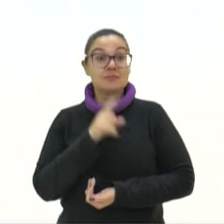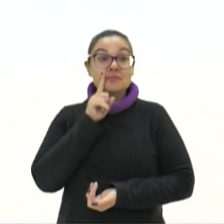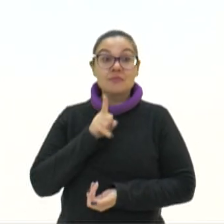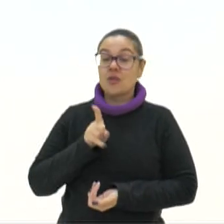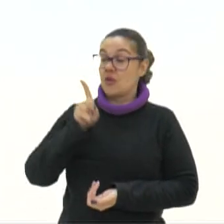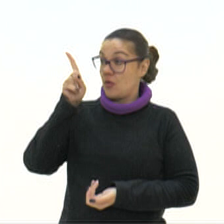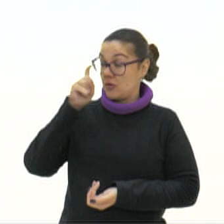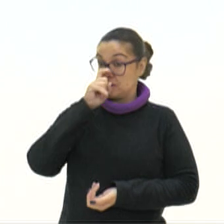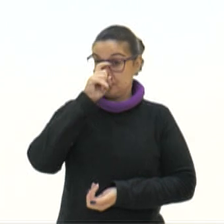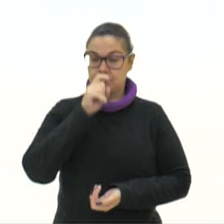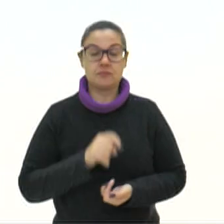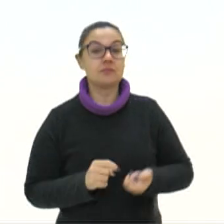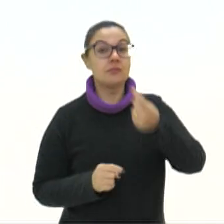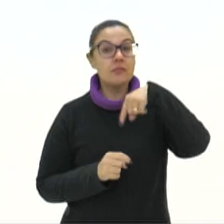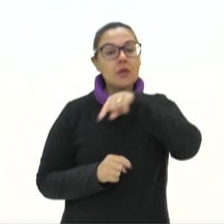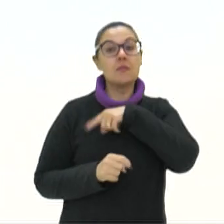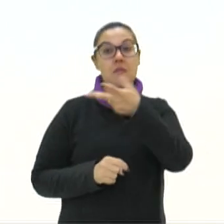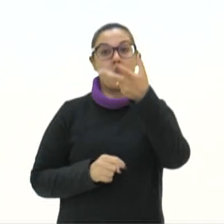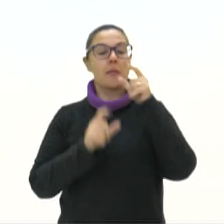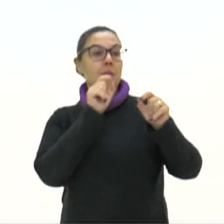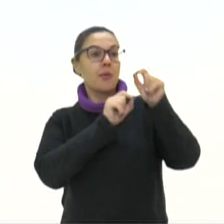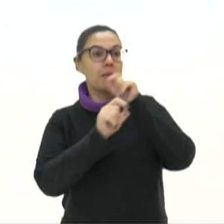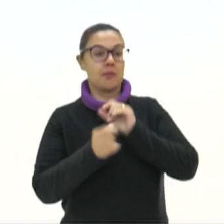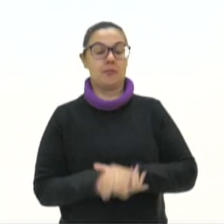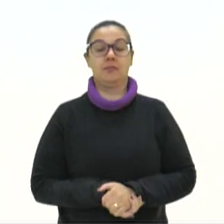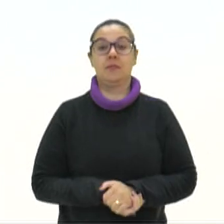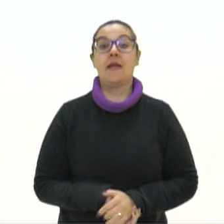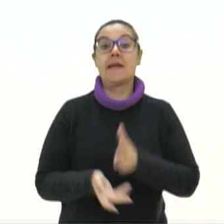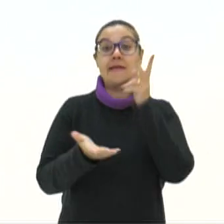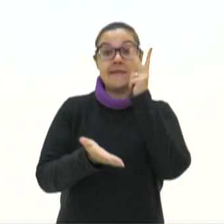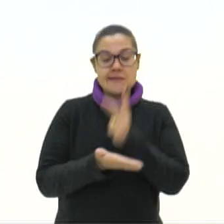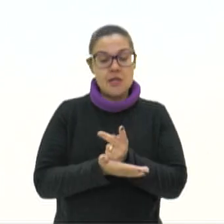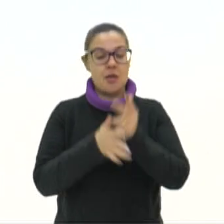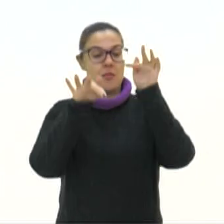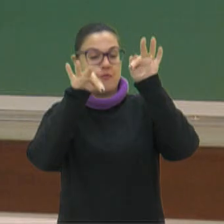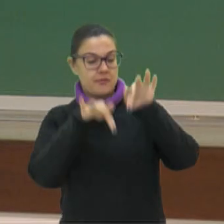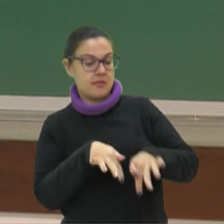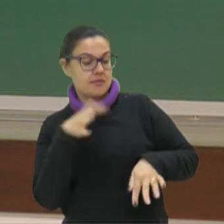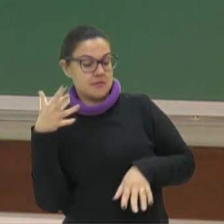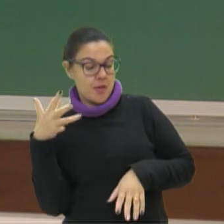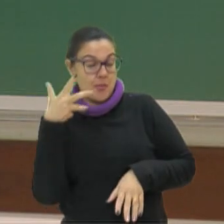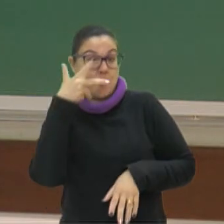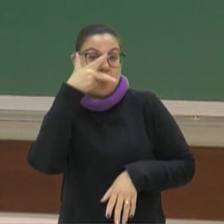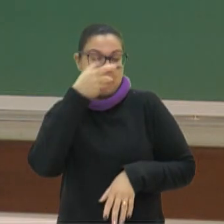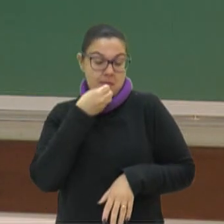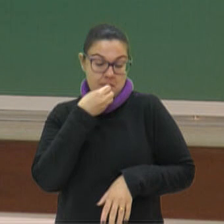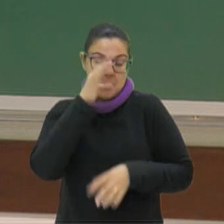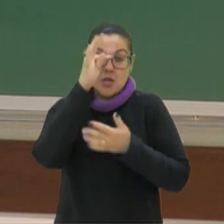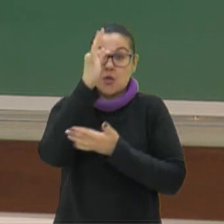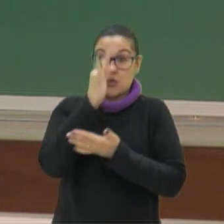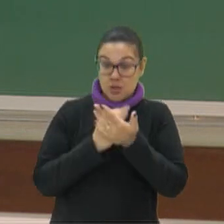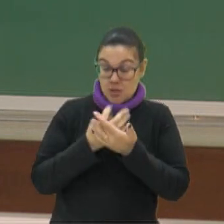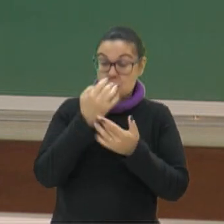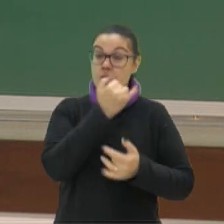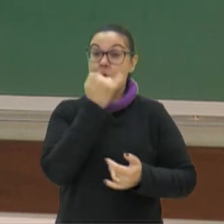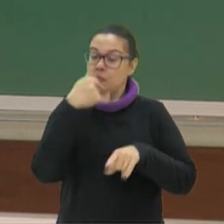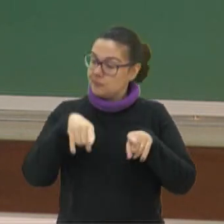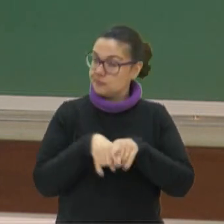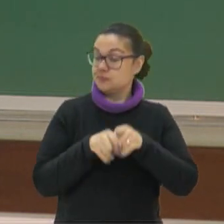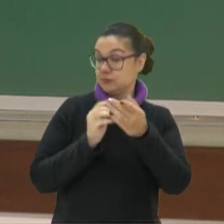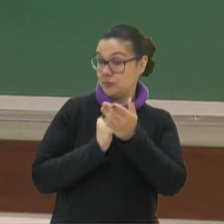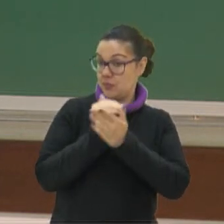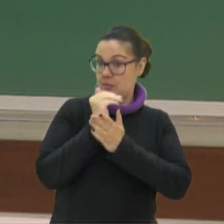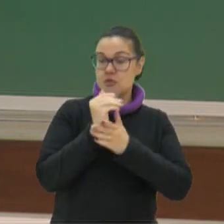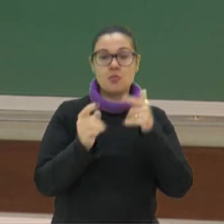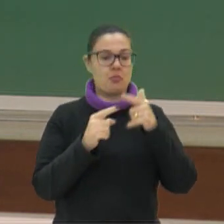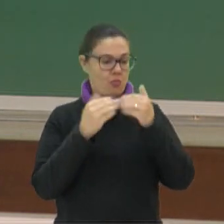só, vocês precisam saber, você precisa ficar sabendo que finalizar bem um texto é tão importante quanto um bom início.